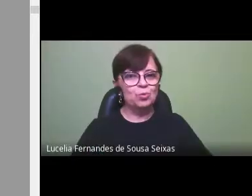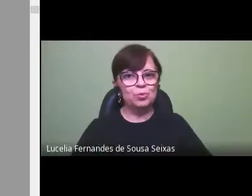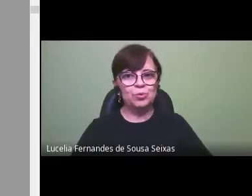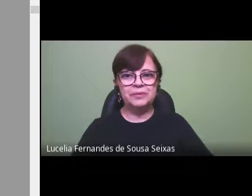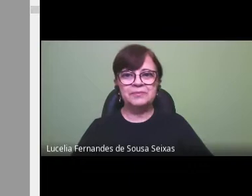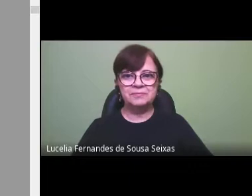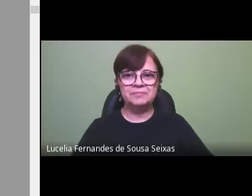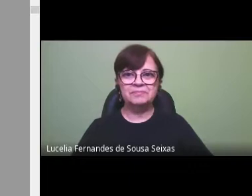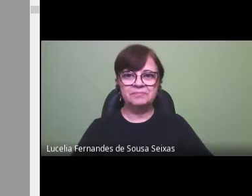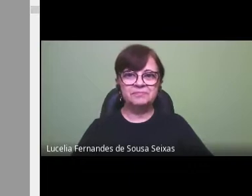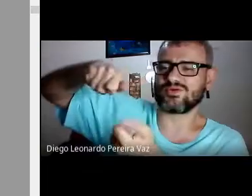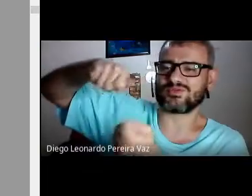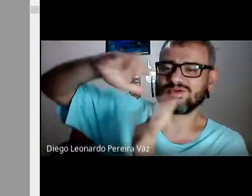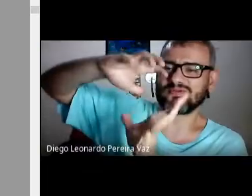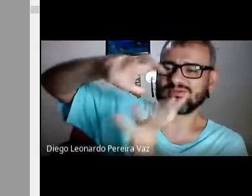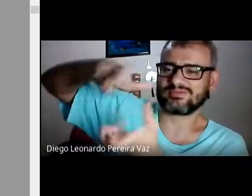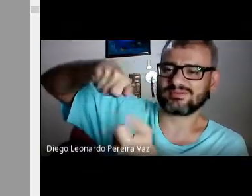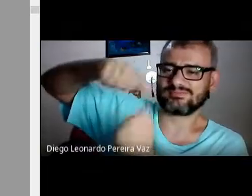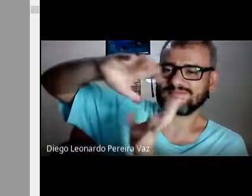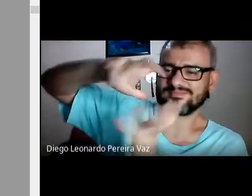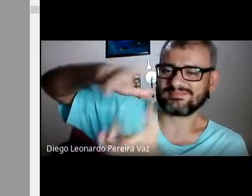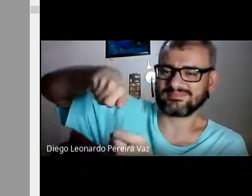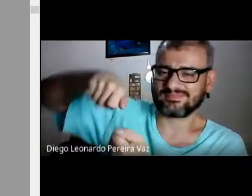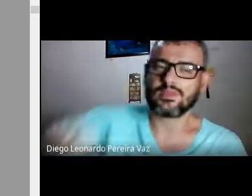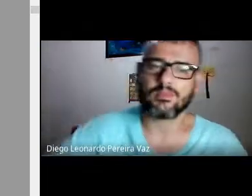Sinal de mundo. Mundo.